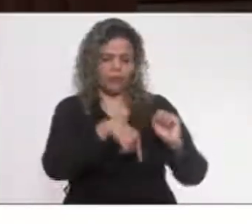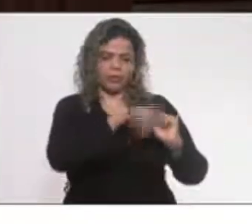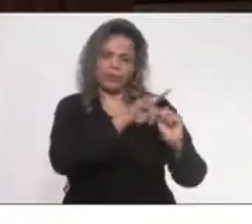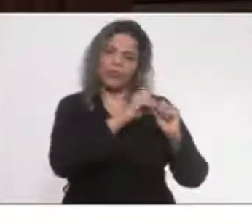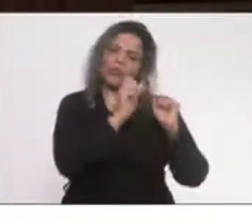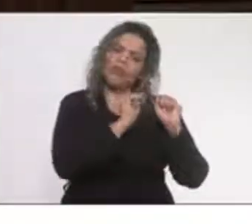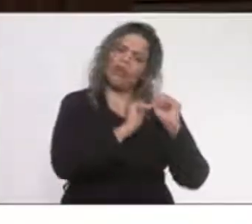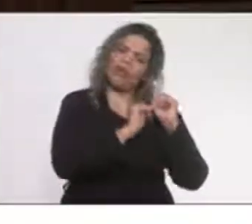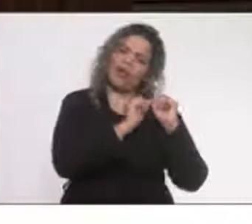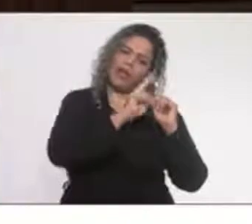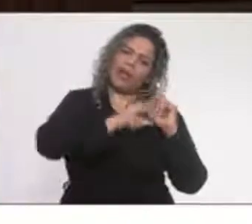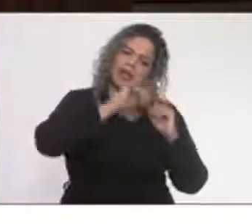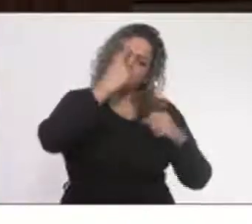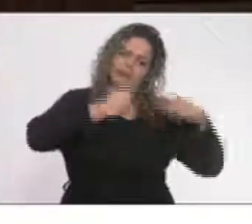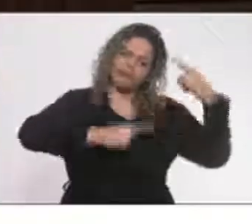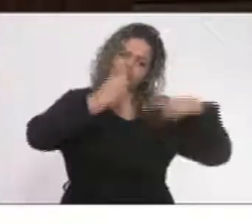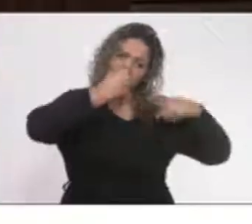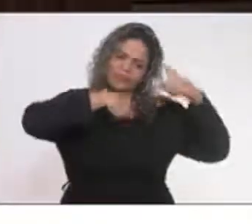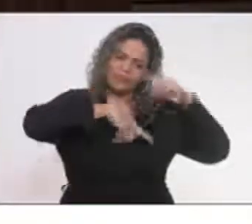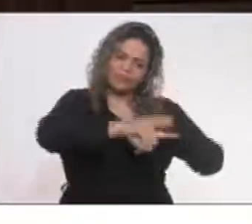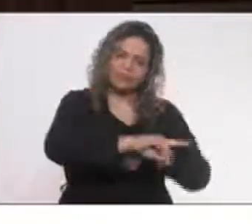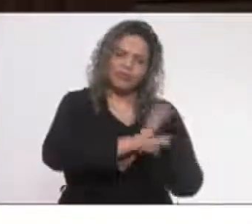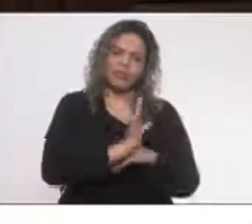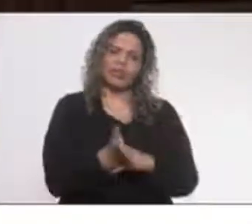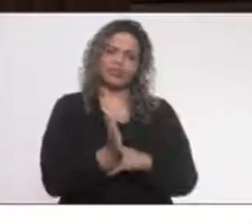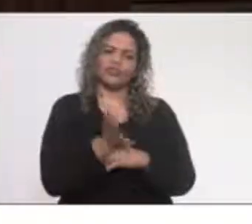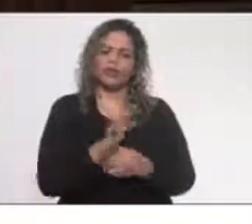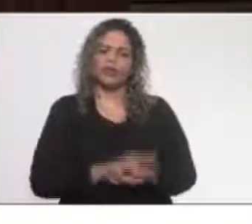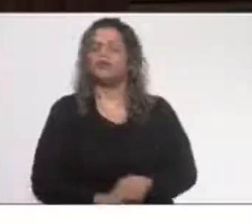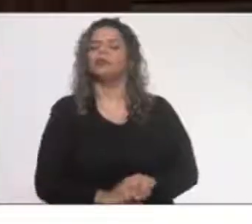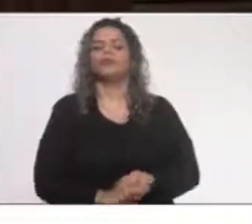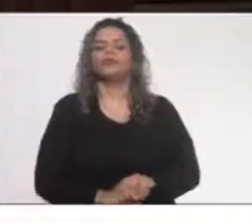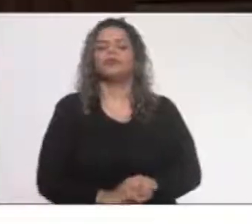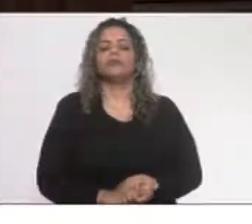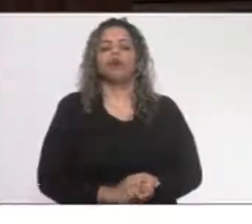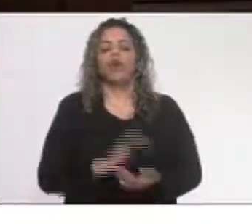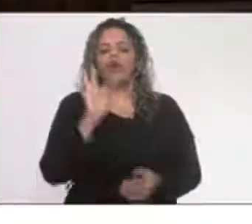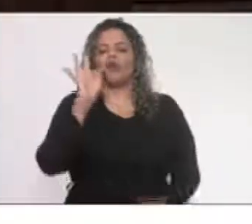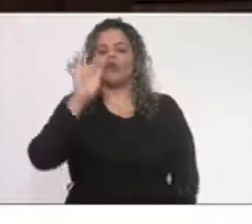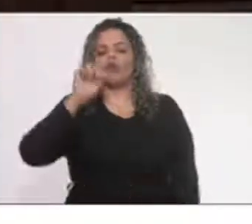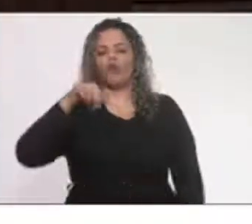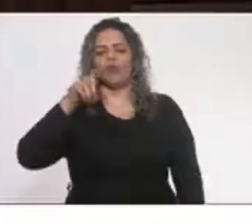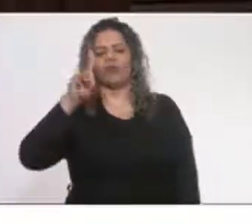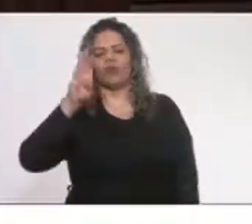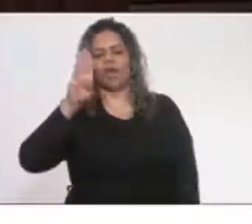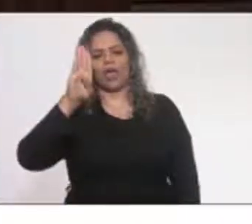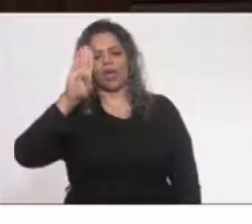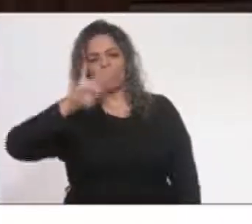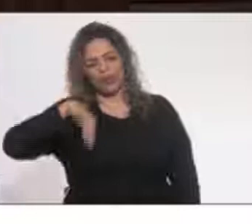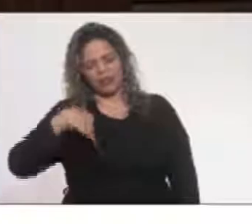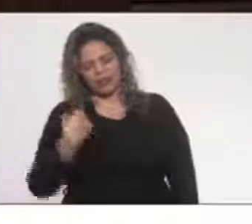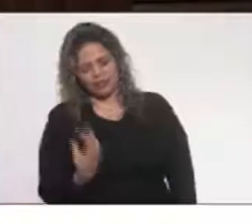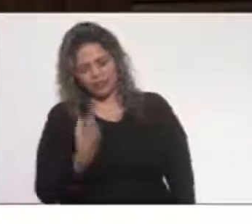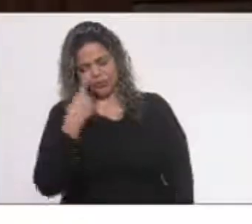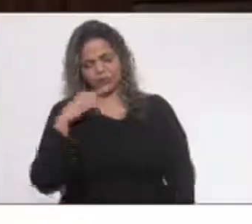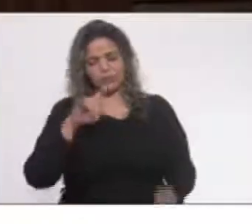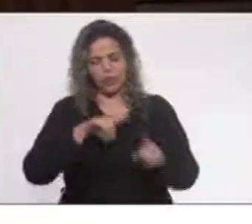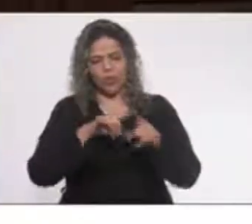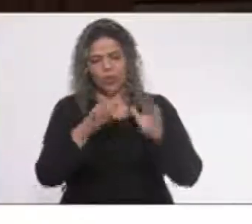vai atravessar o debate sobre o Fundeb, evidentemente, porque o Fundeb é uma cesta de tributos que o compõe.